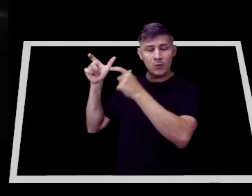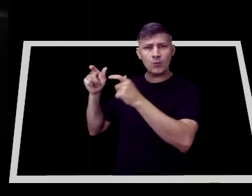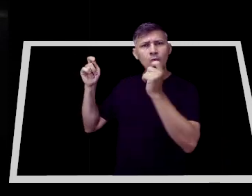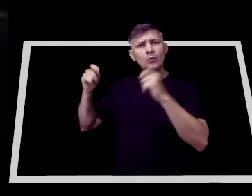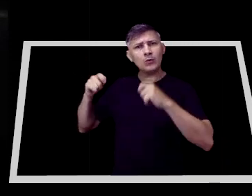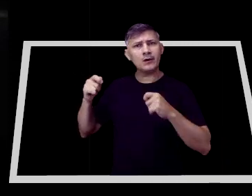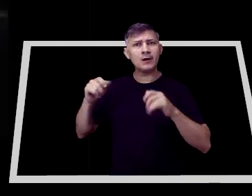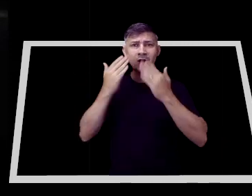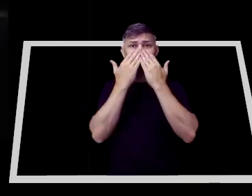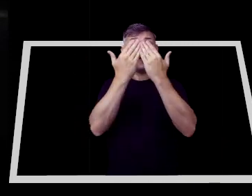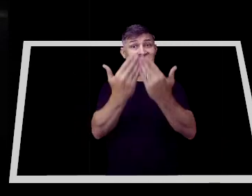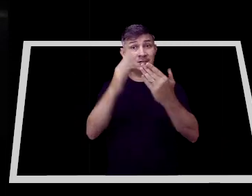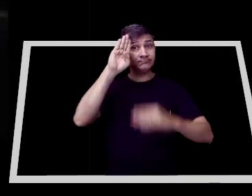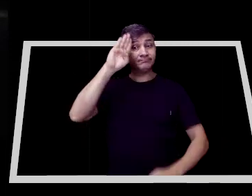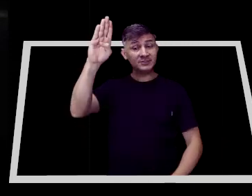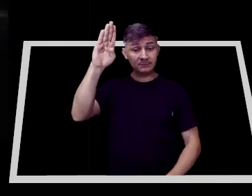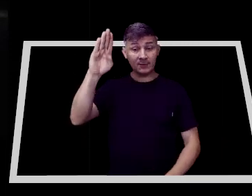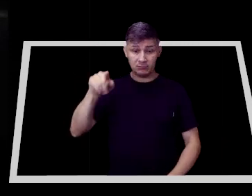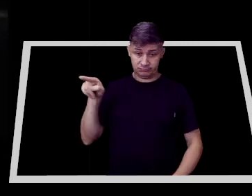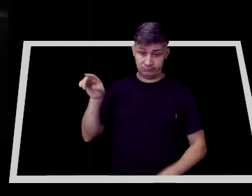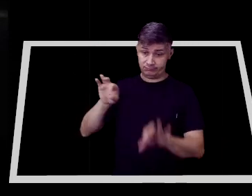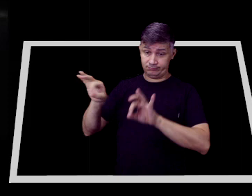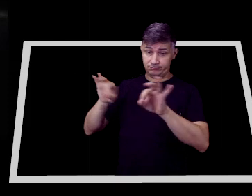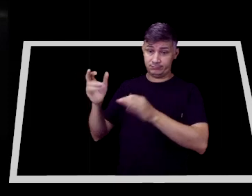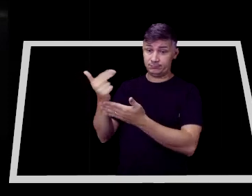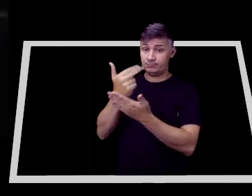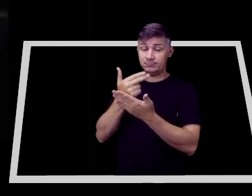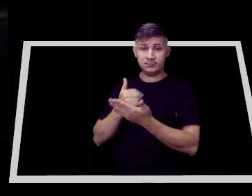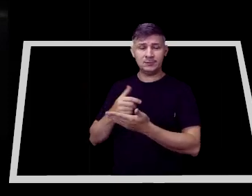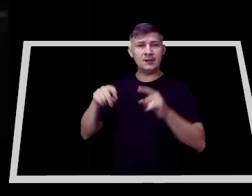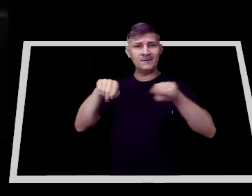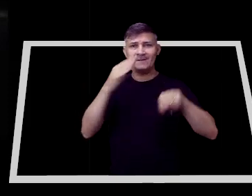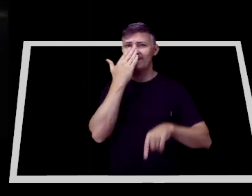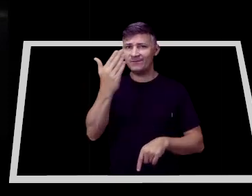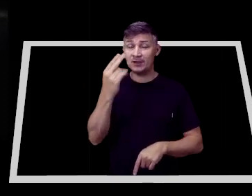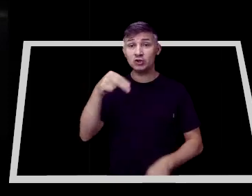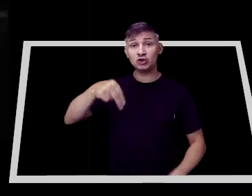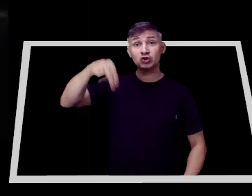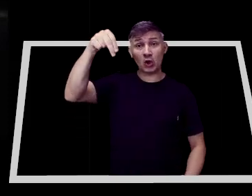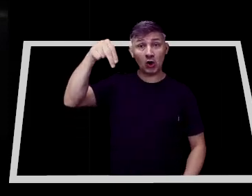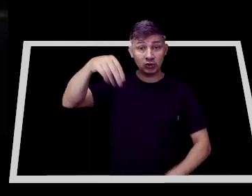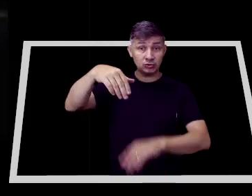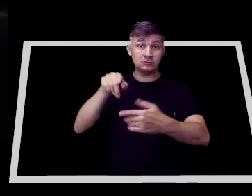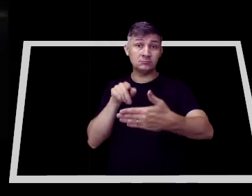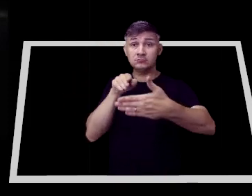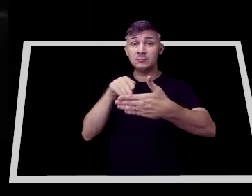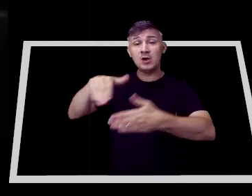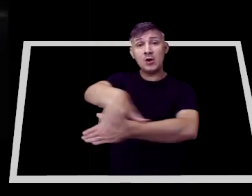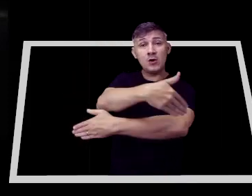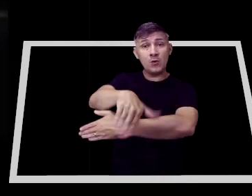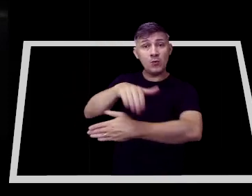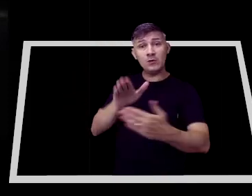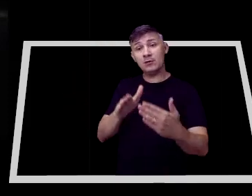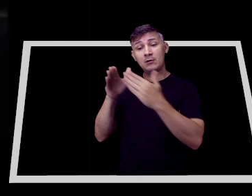é a fachada principal da casa, essa é a maquete então da fachada norte, que se relaciona com a rua, um vizinho que